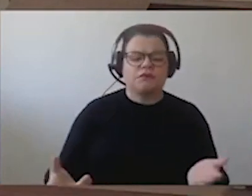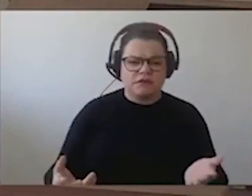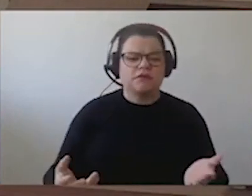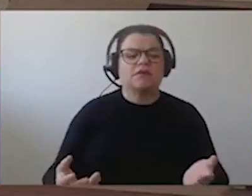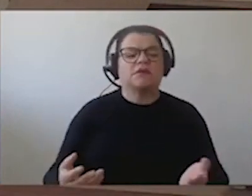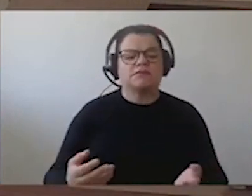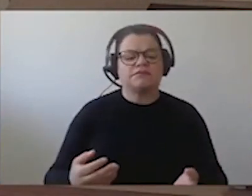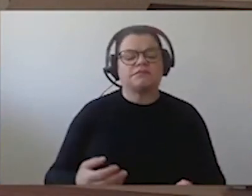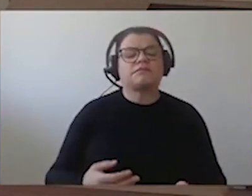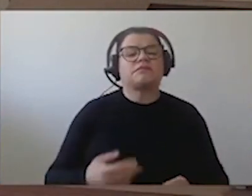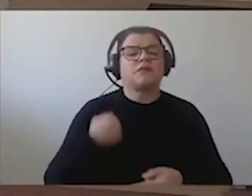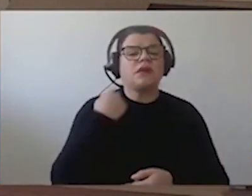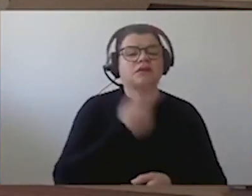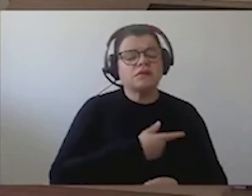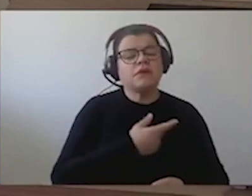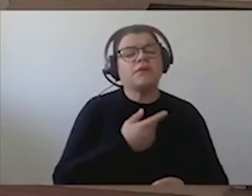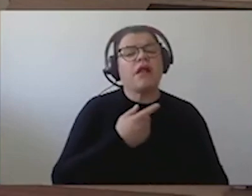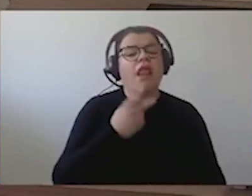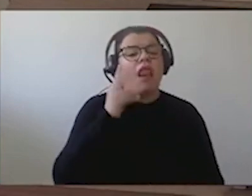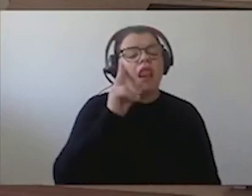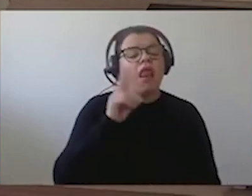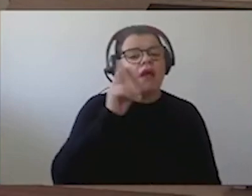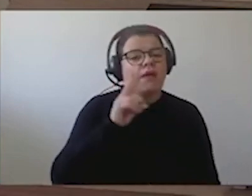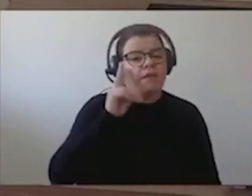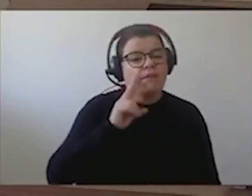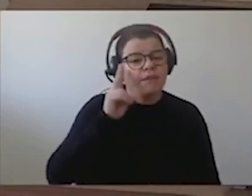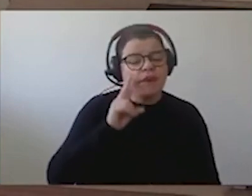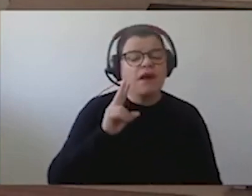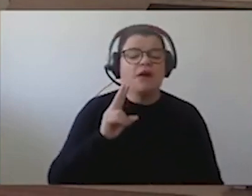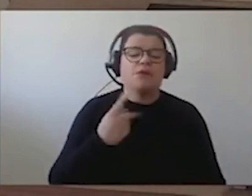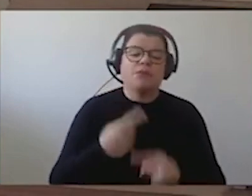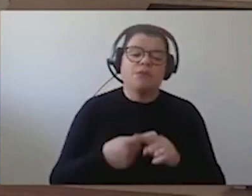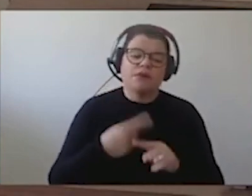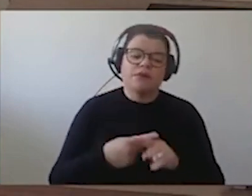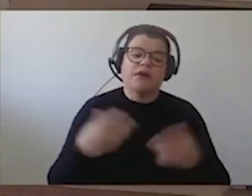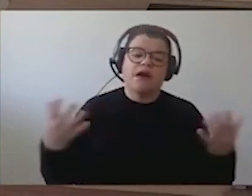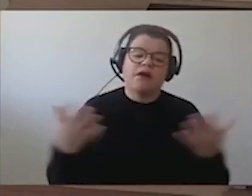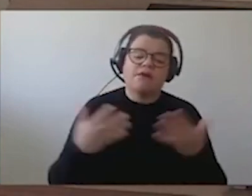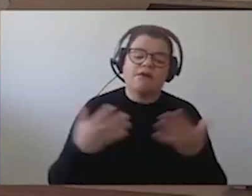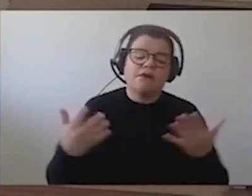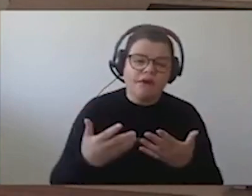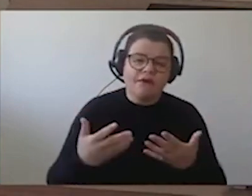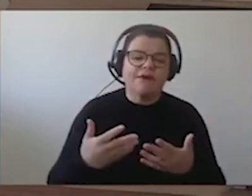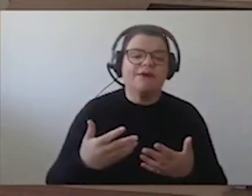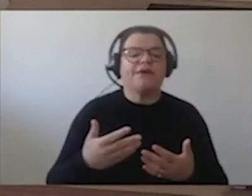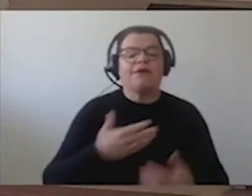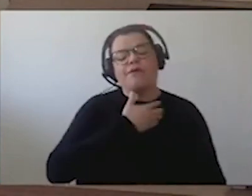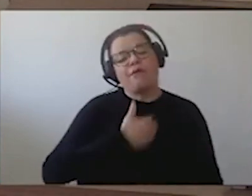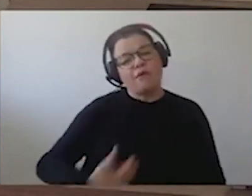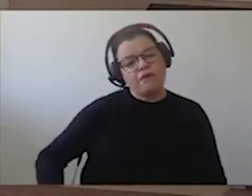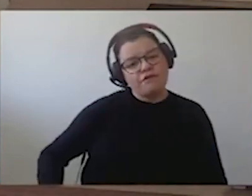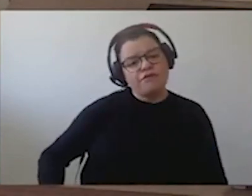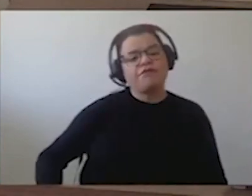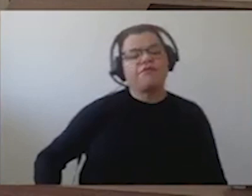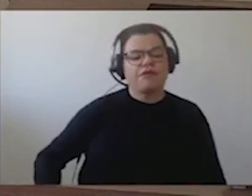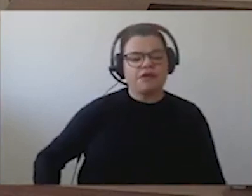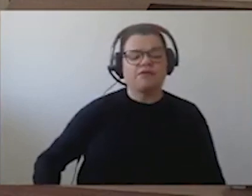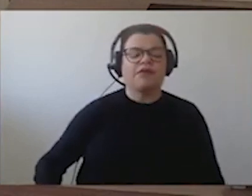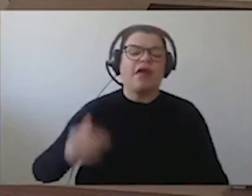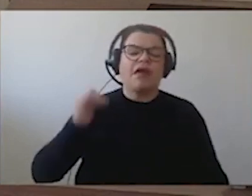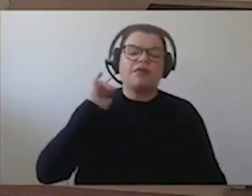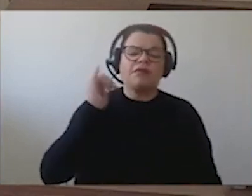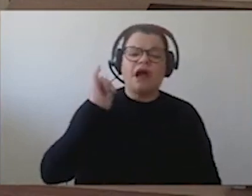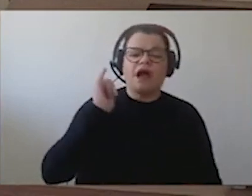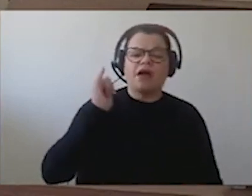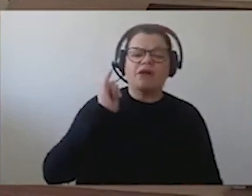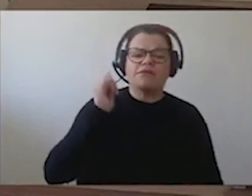importante a gente relembrar esses temas, porque agora, no governo, esse governo tenta criar narrativas e reescrever a história.